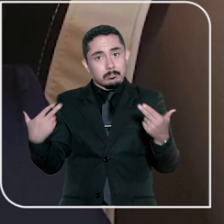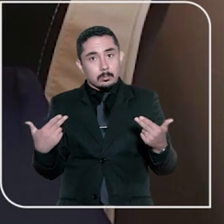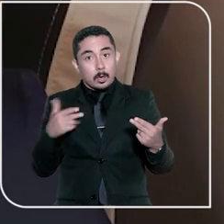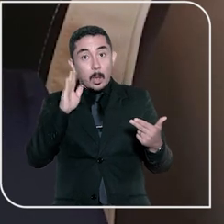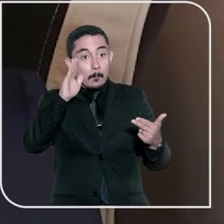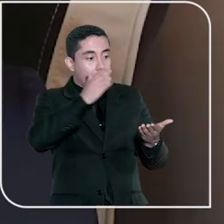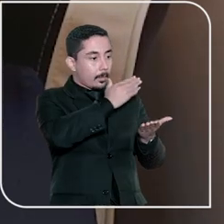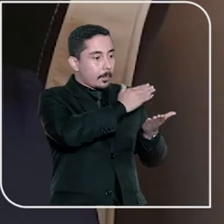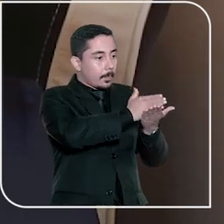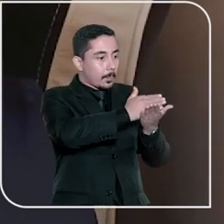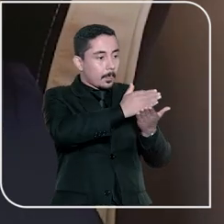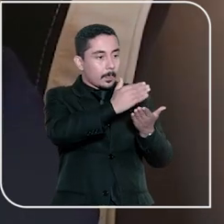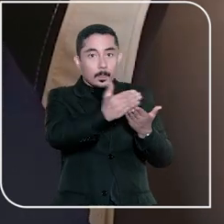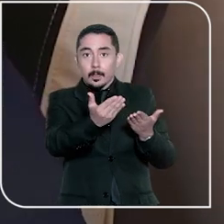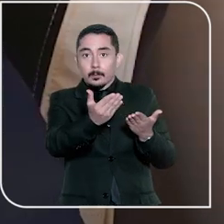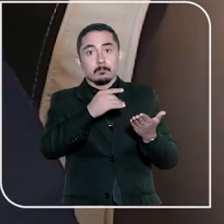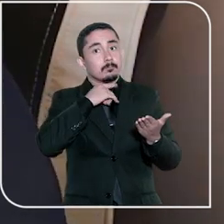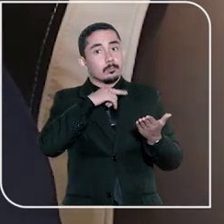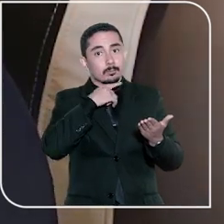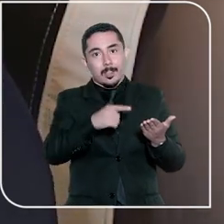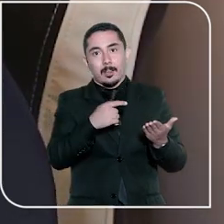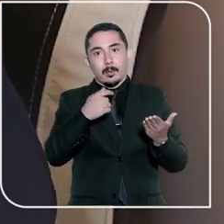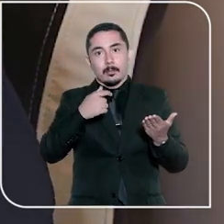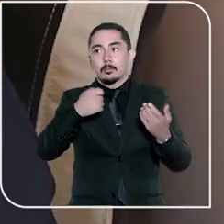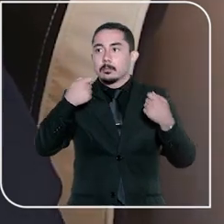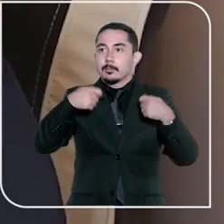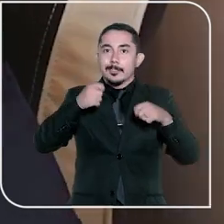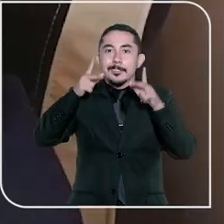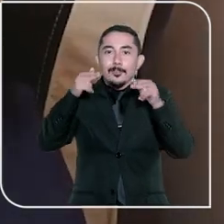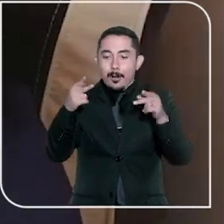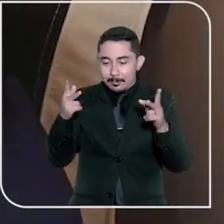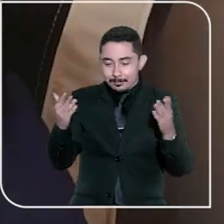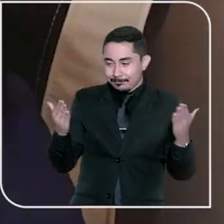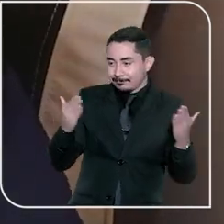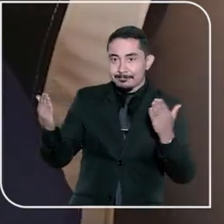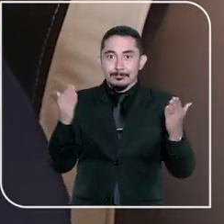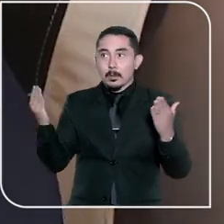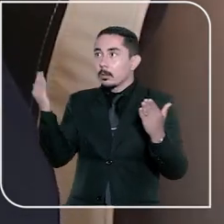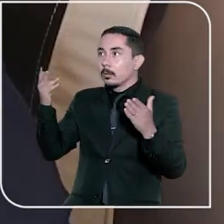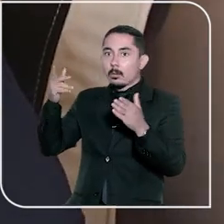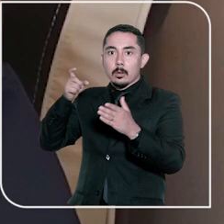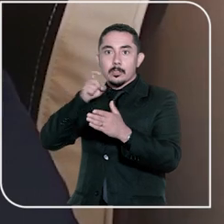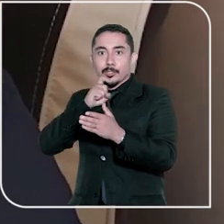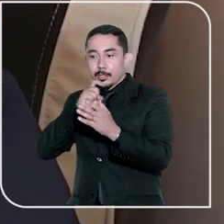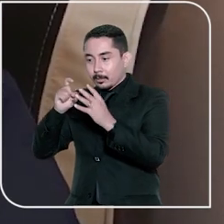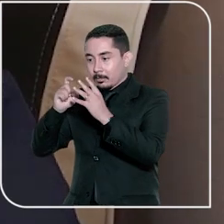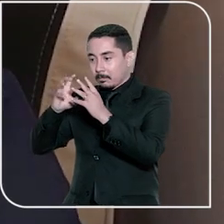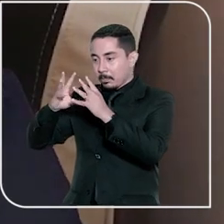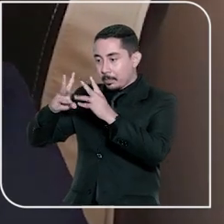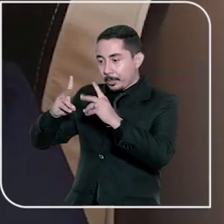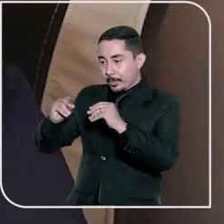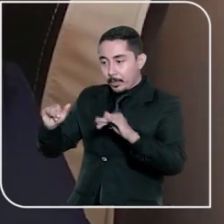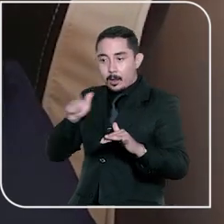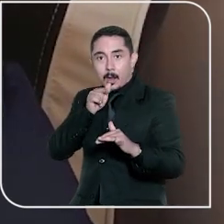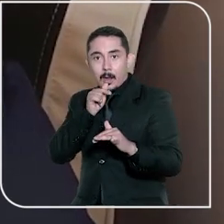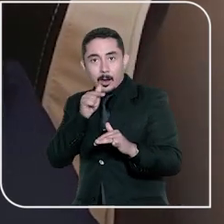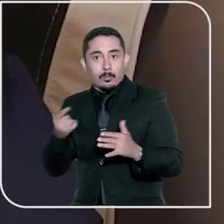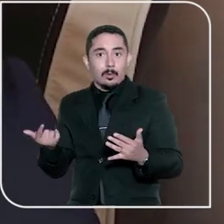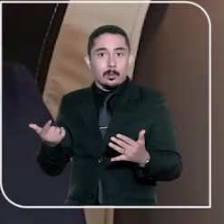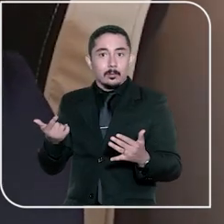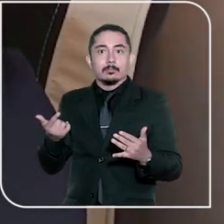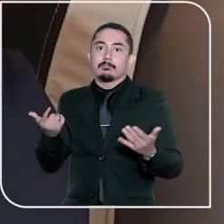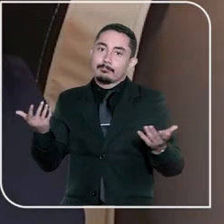enquanto ele não é dividido enquanto nós não descongel este bloco de gelo essa massa patrimonial nós teremos